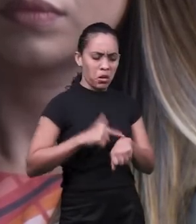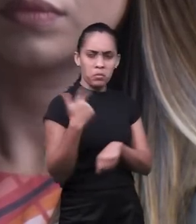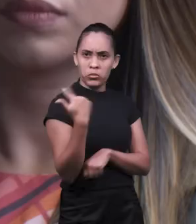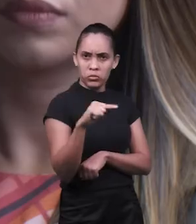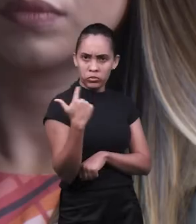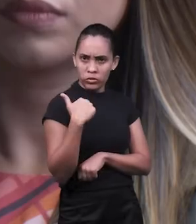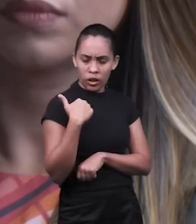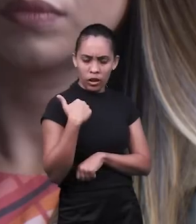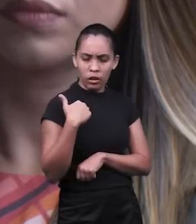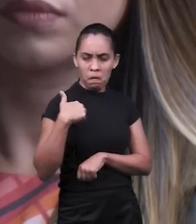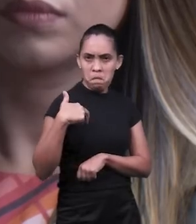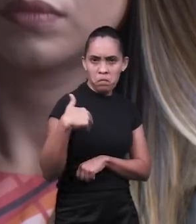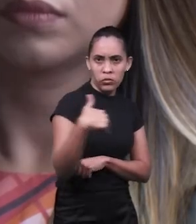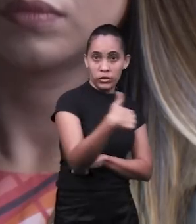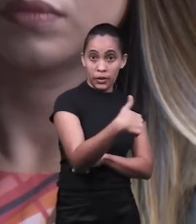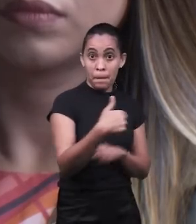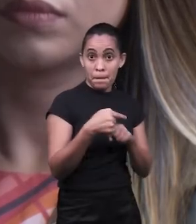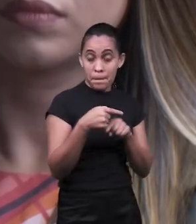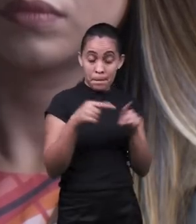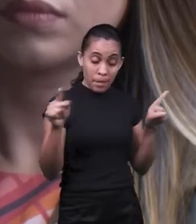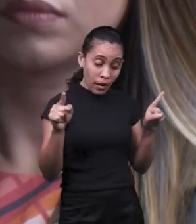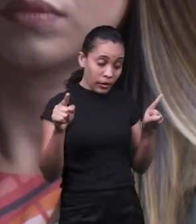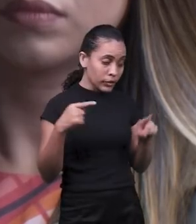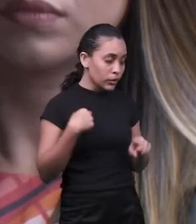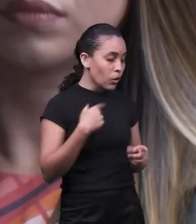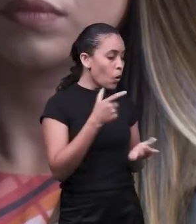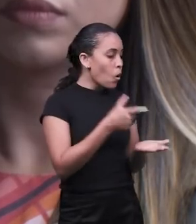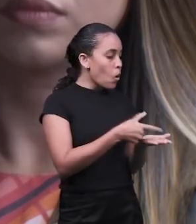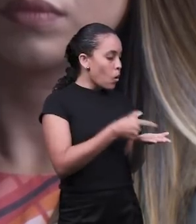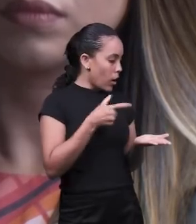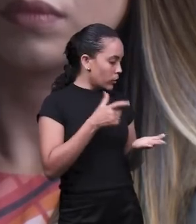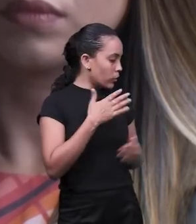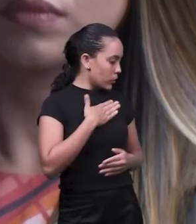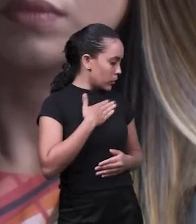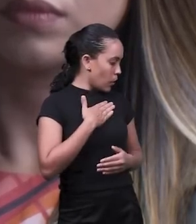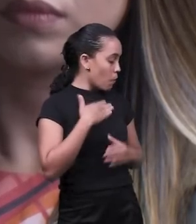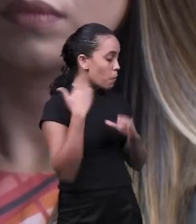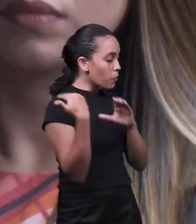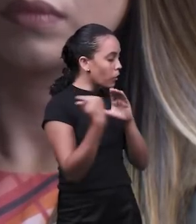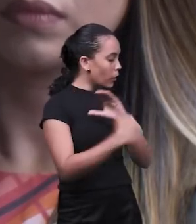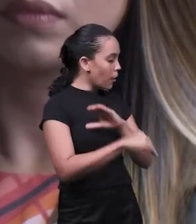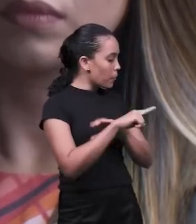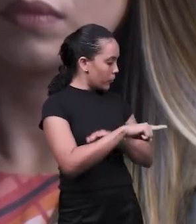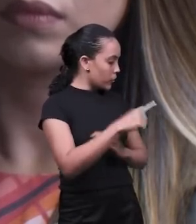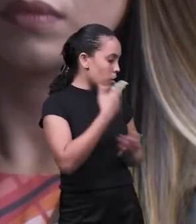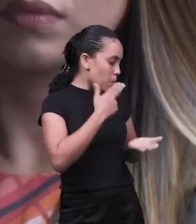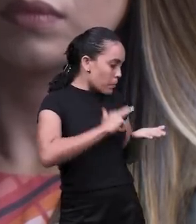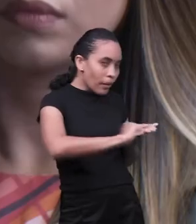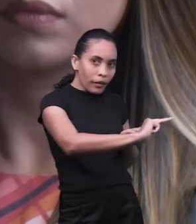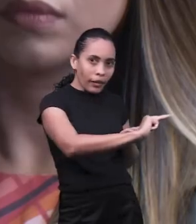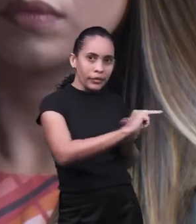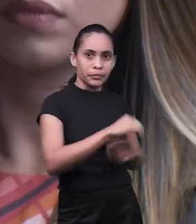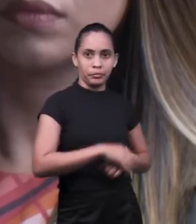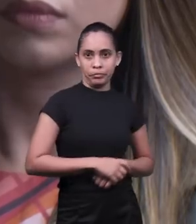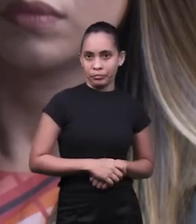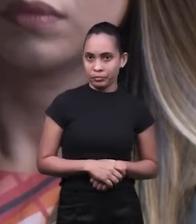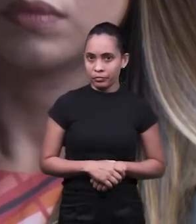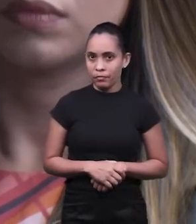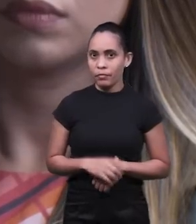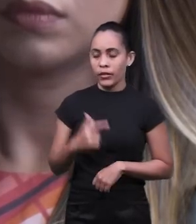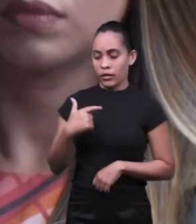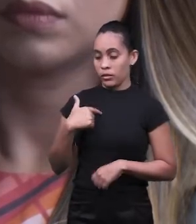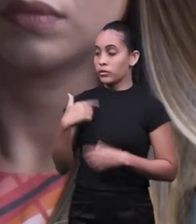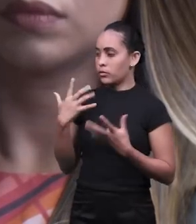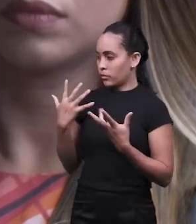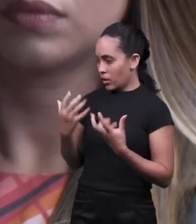me falta tempo, eu vou saltar ali na próxima estação, mas me dê o seu cartão e eu vou te enviar pelo correio todo o material para você estudar.